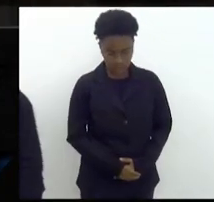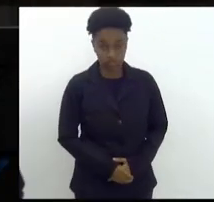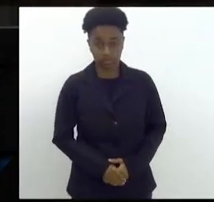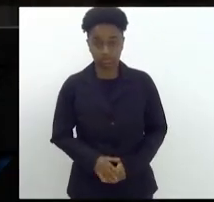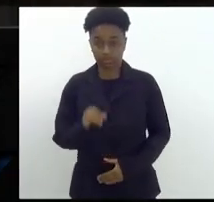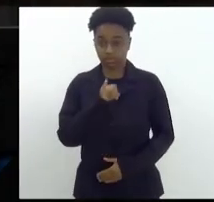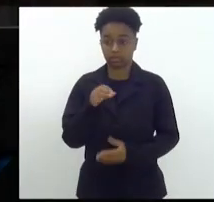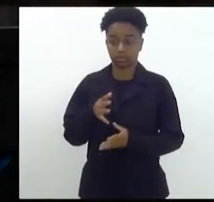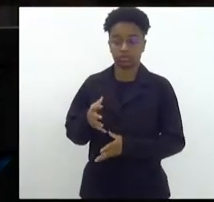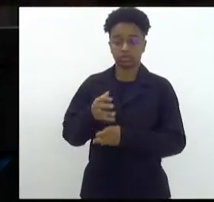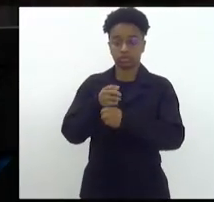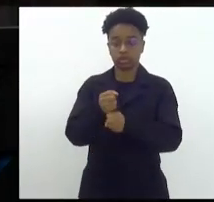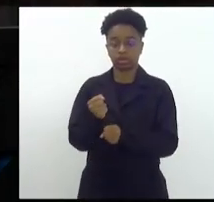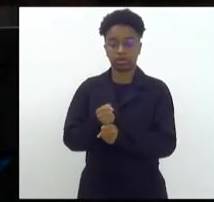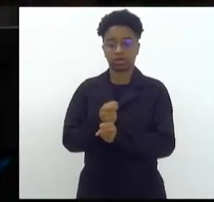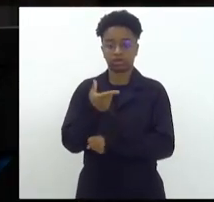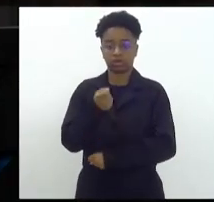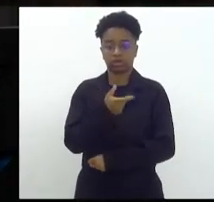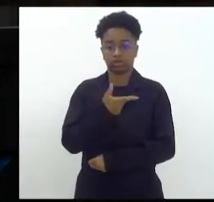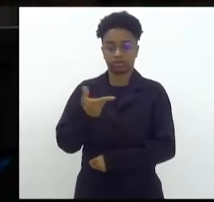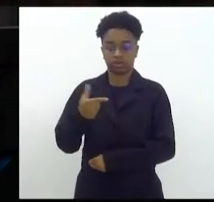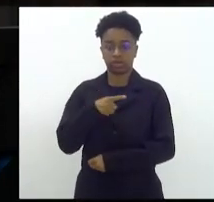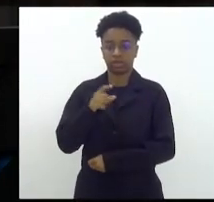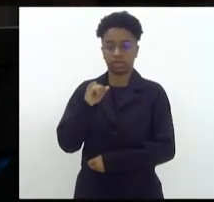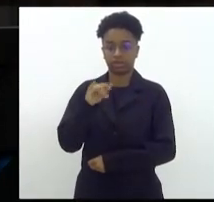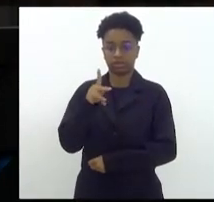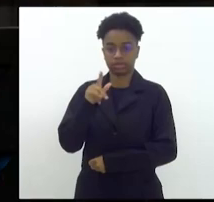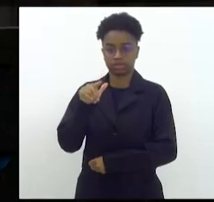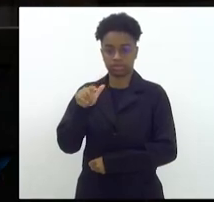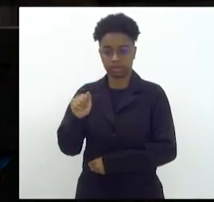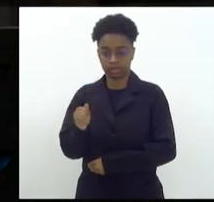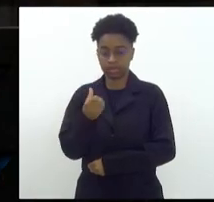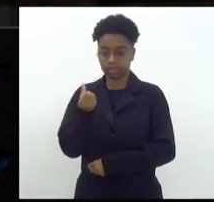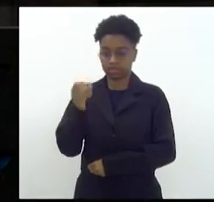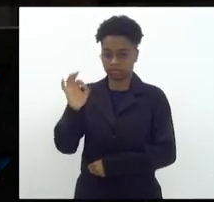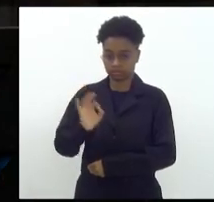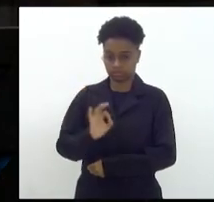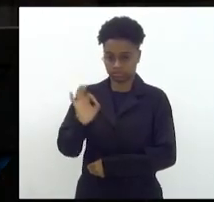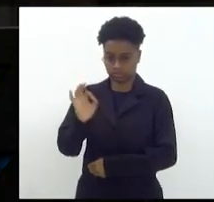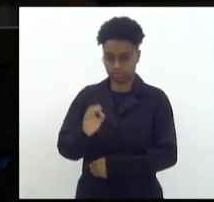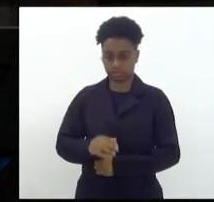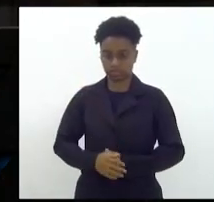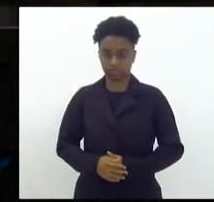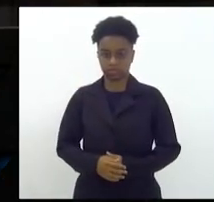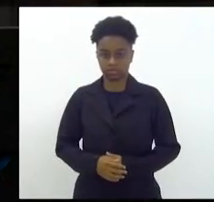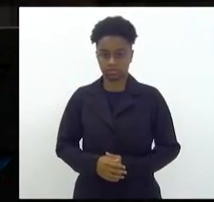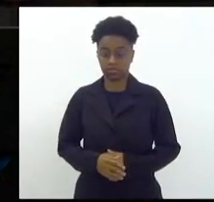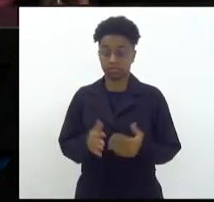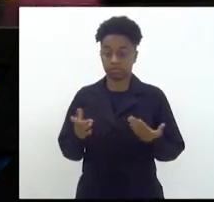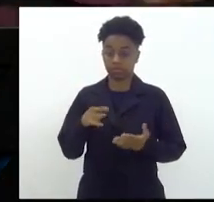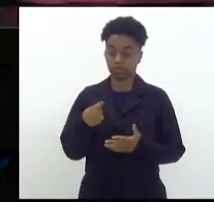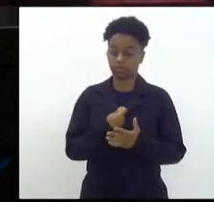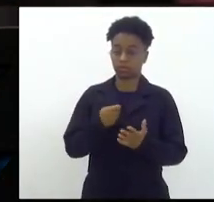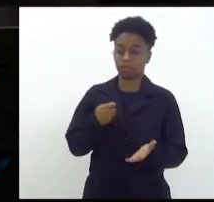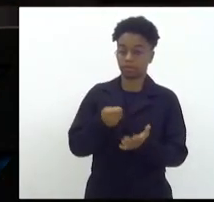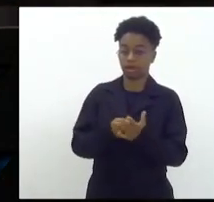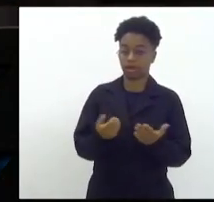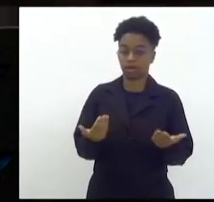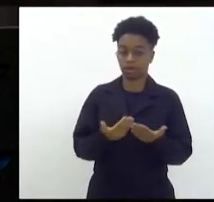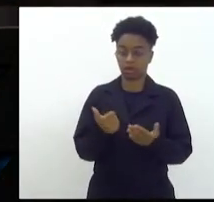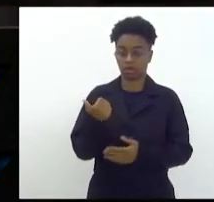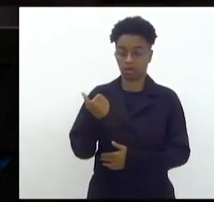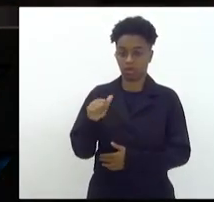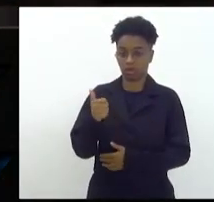22 que teve o IPCA de seis pontos percentuais estamos pagando 11.5